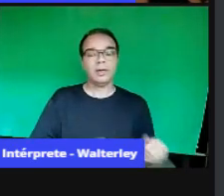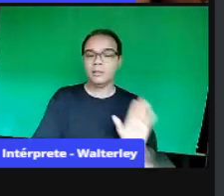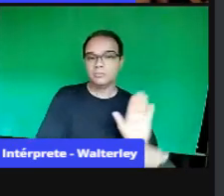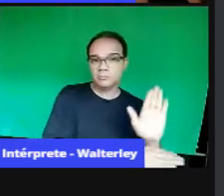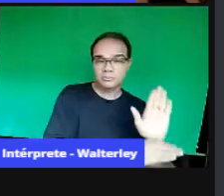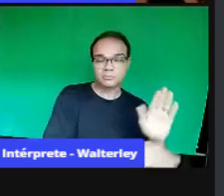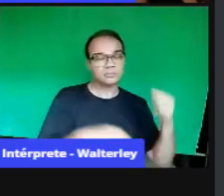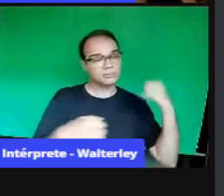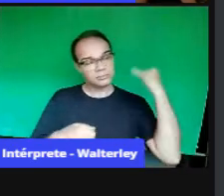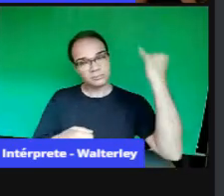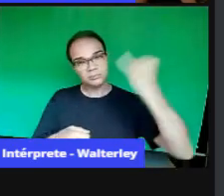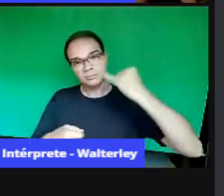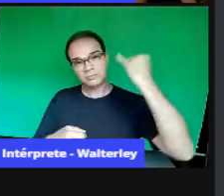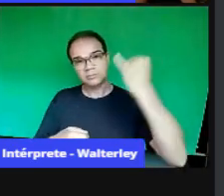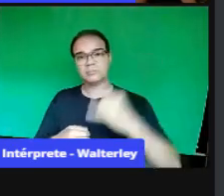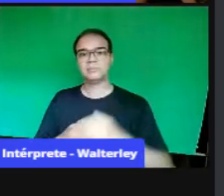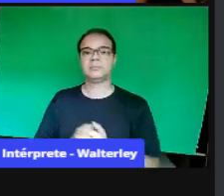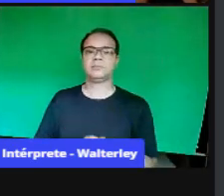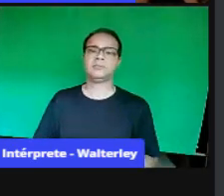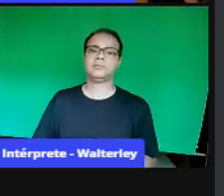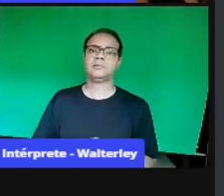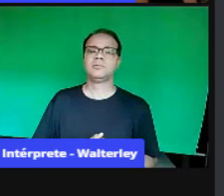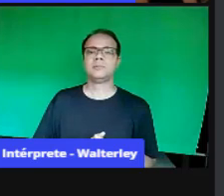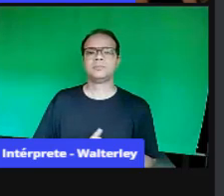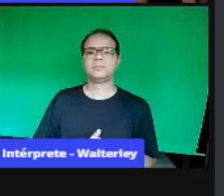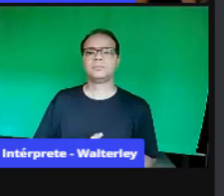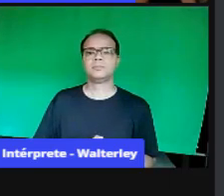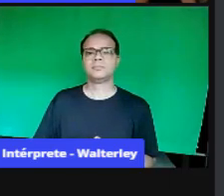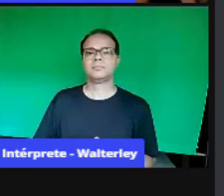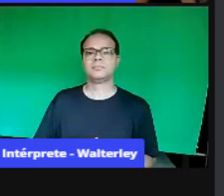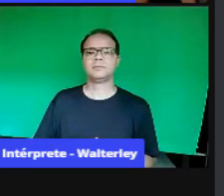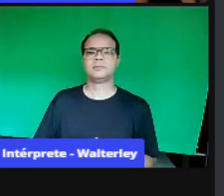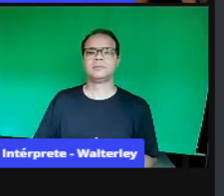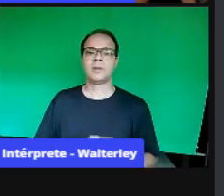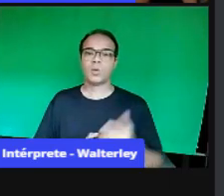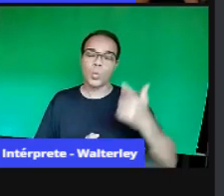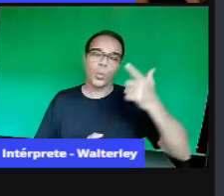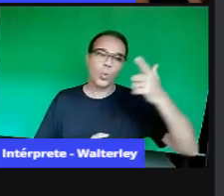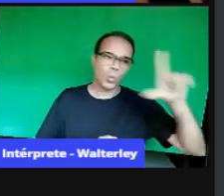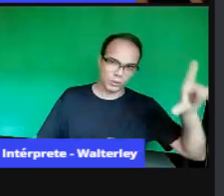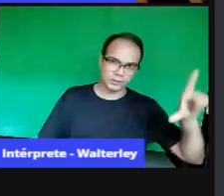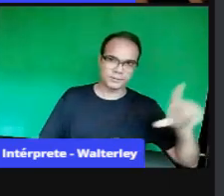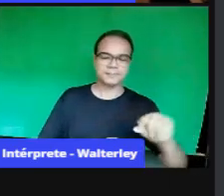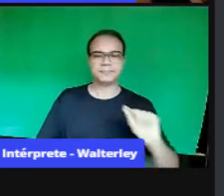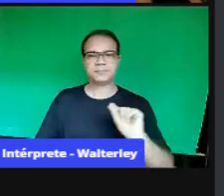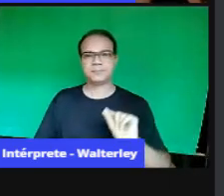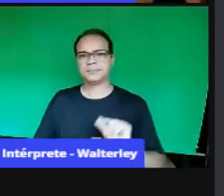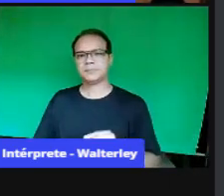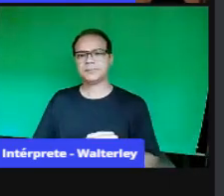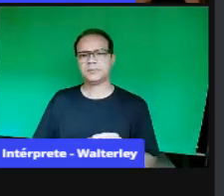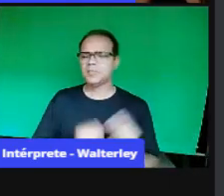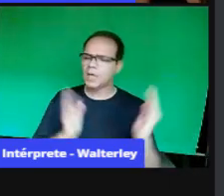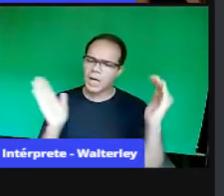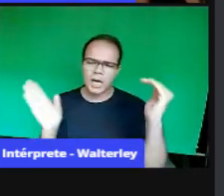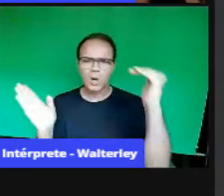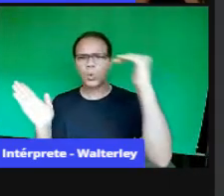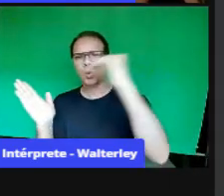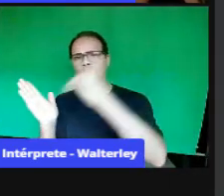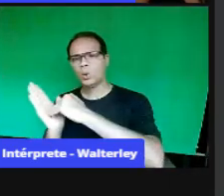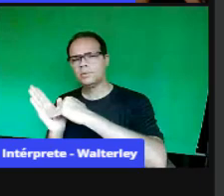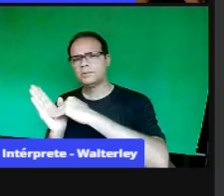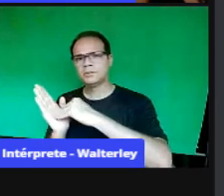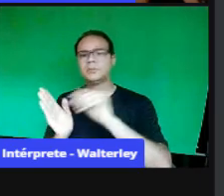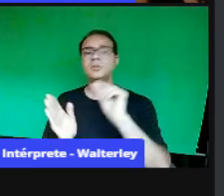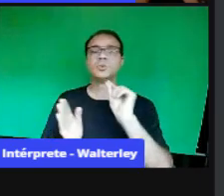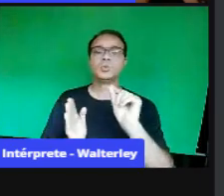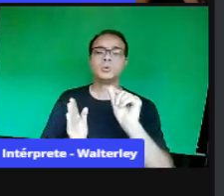né? Finalizando essa questão da sondagem da educação infantil, a gente passa para a